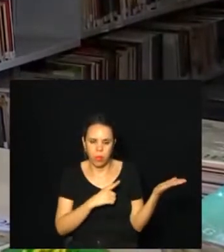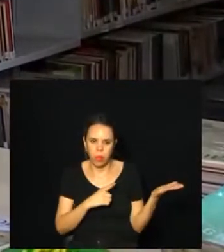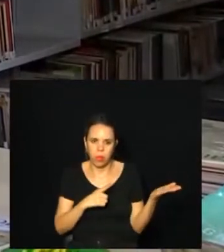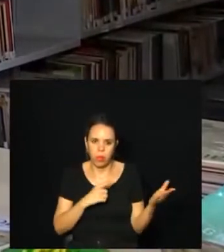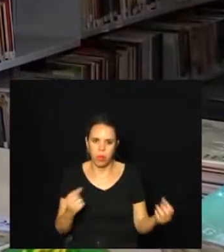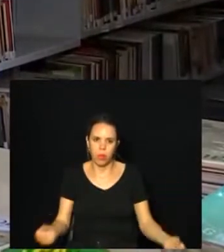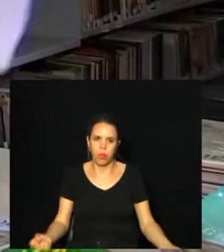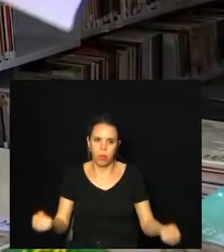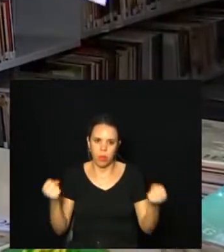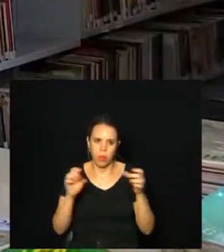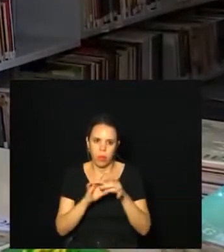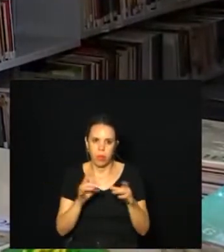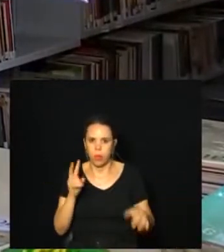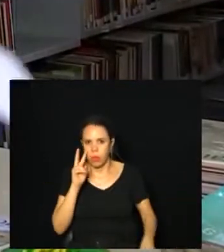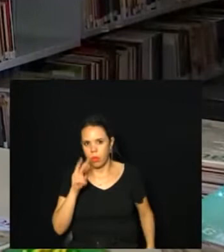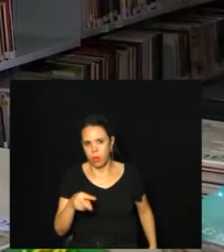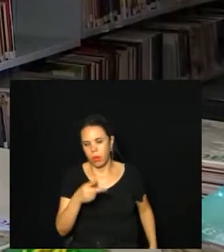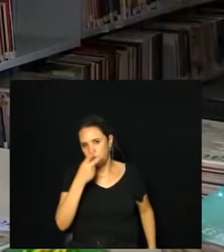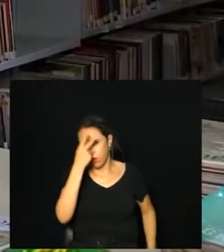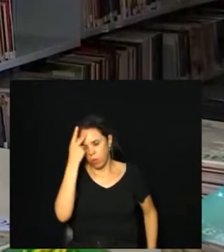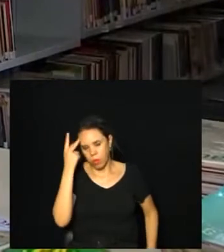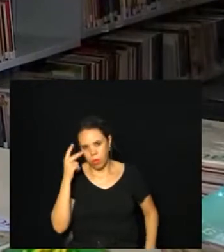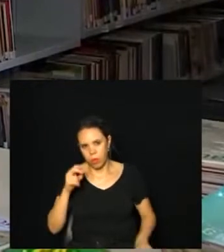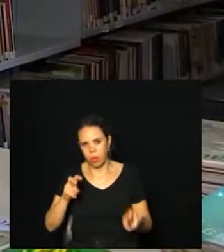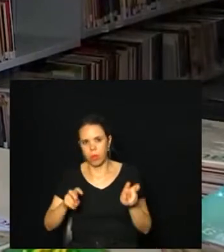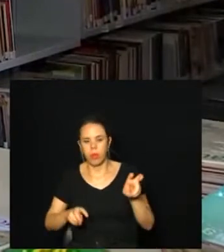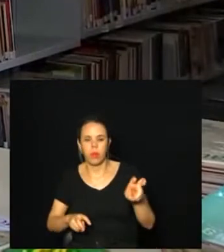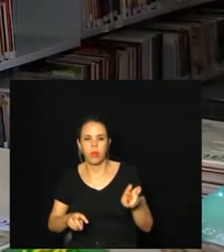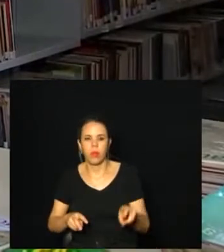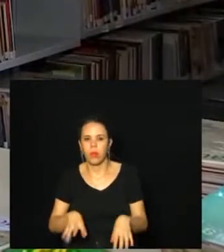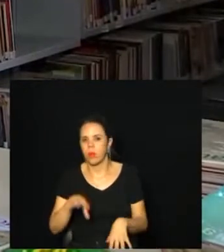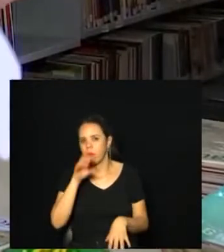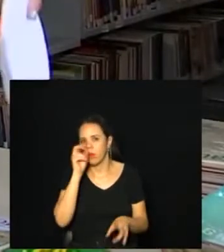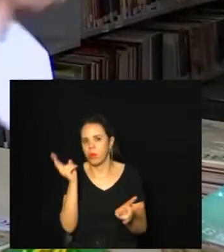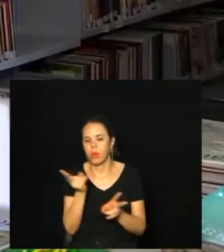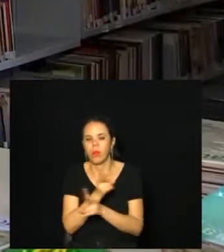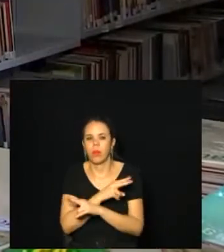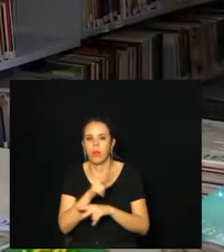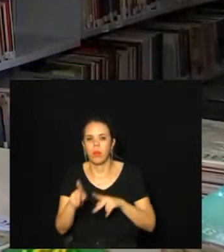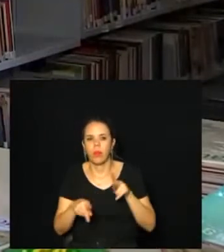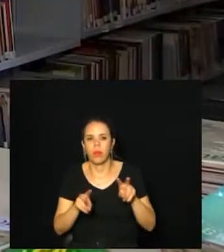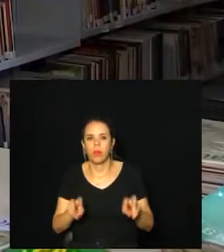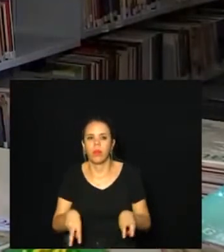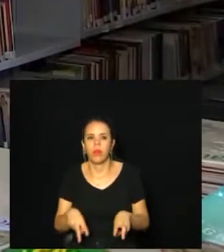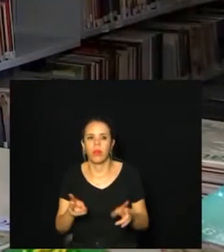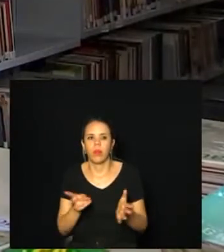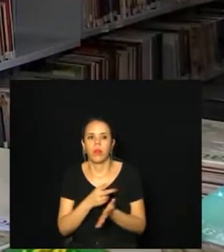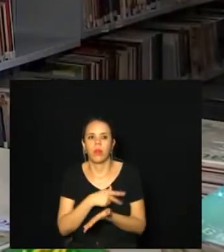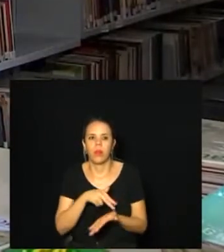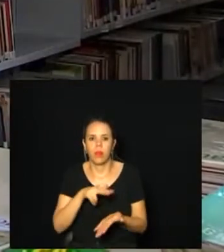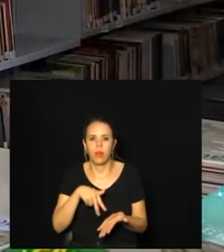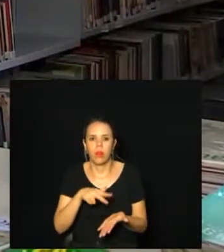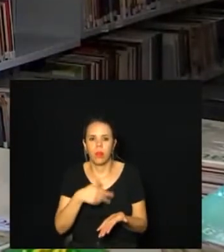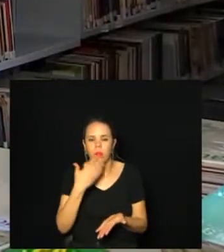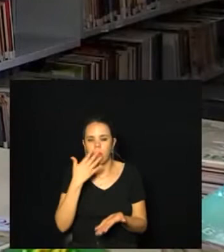academia ao ar livre. Daqui eu tô vendo gente sentada, tomando um arzinho puro. O pessoal pode ficar sentado aí, dá para trazer as crianças para brincar, para